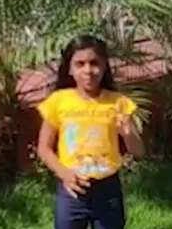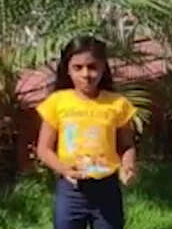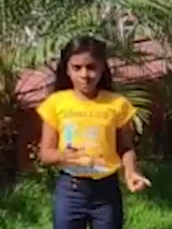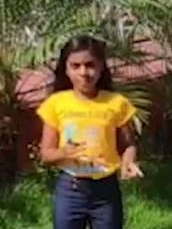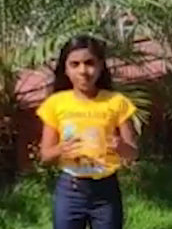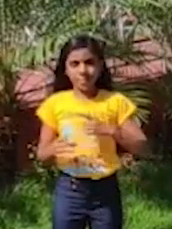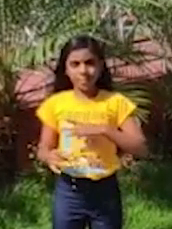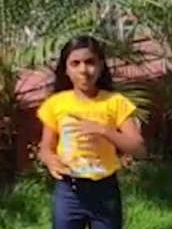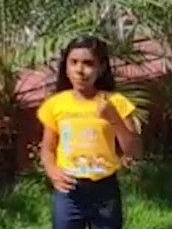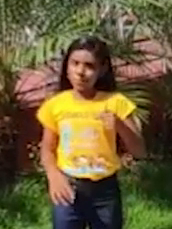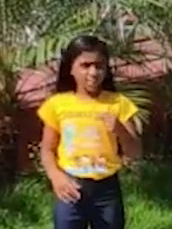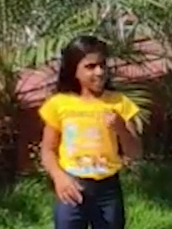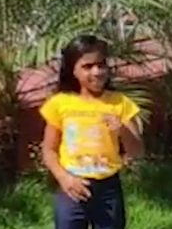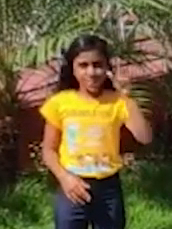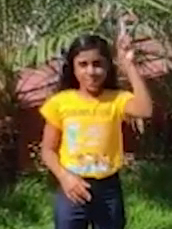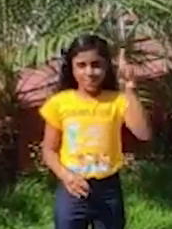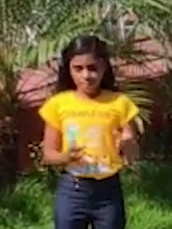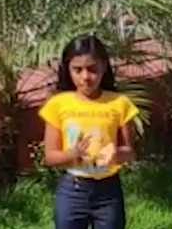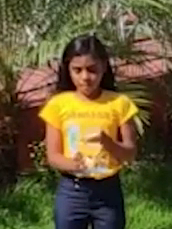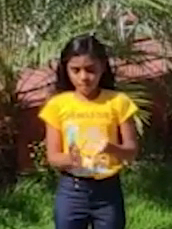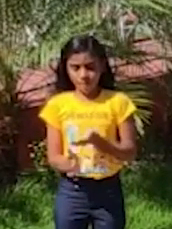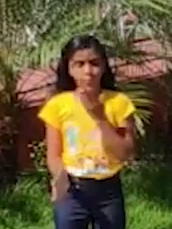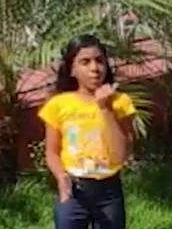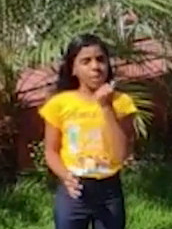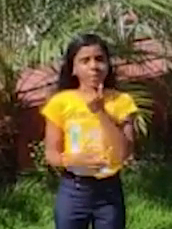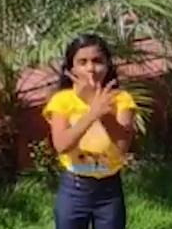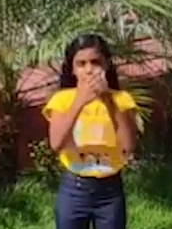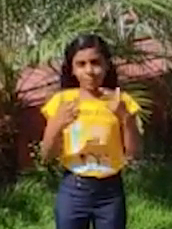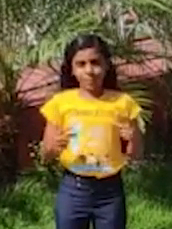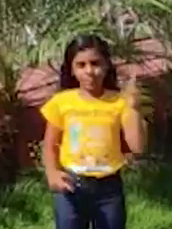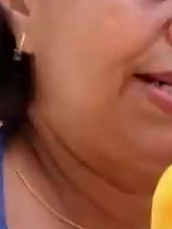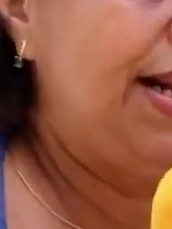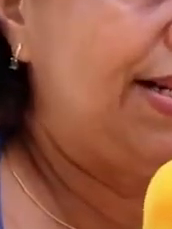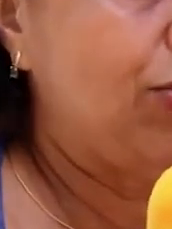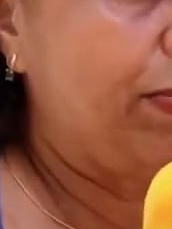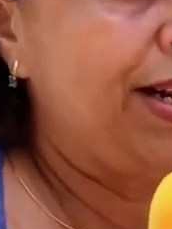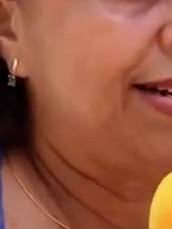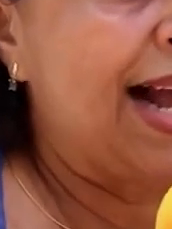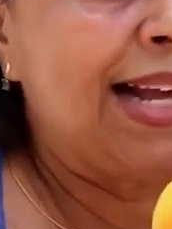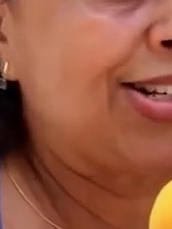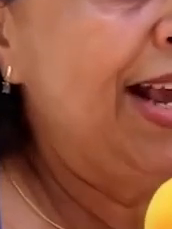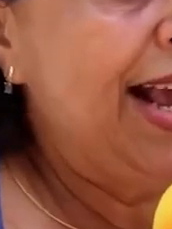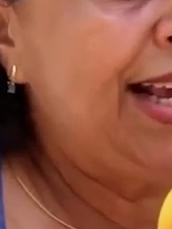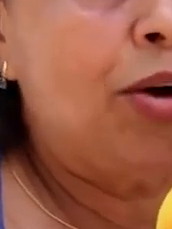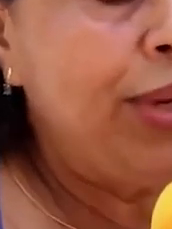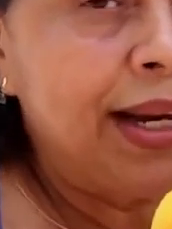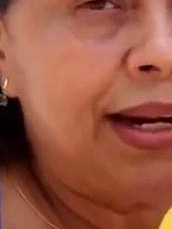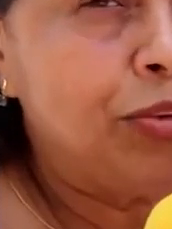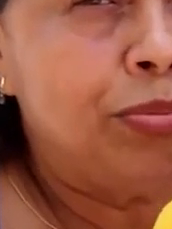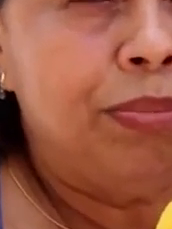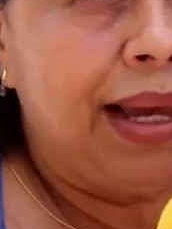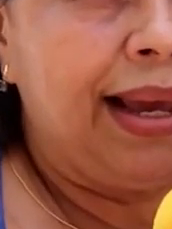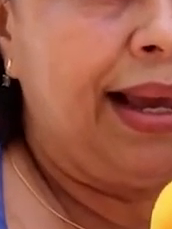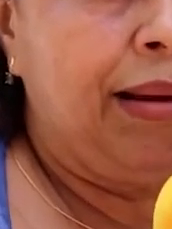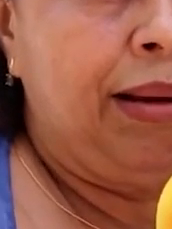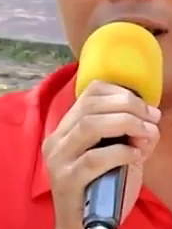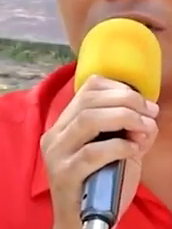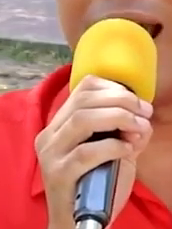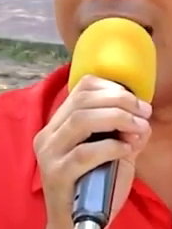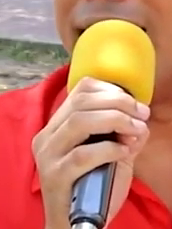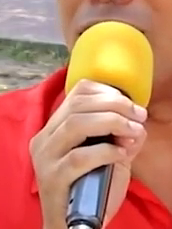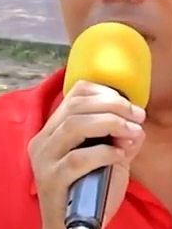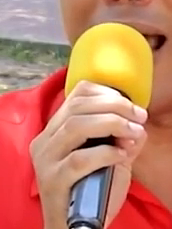Alexandre Costa, Fortuna, Lagoa do Mato e Codó também estão envolvidas. Este ano, os homenageados são Josiane